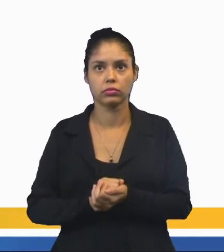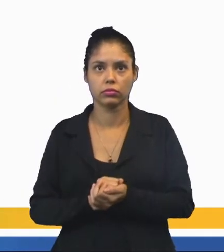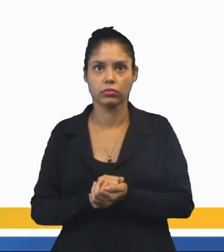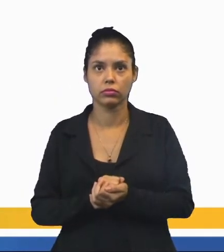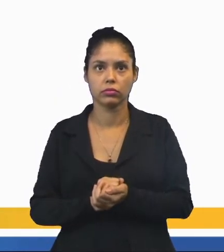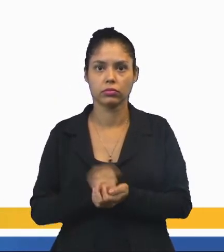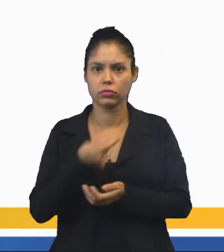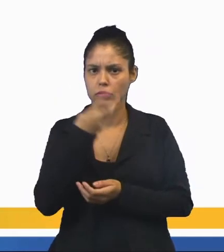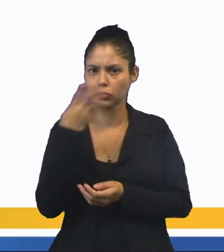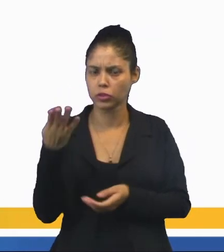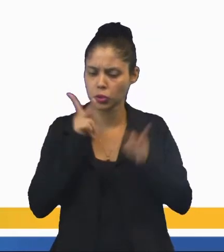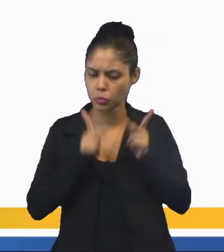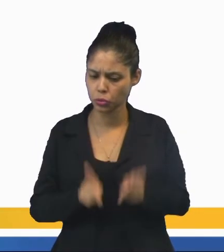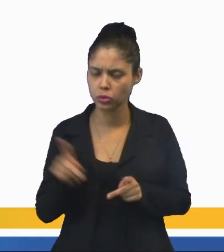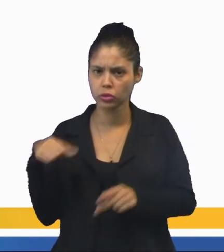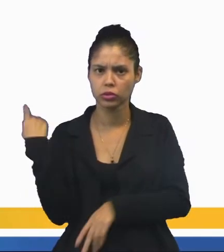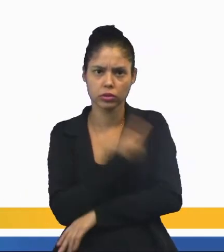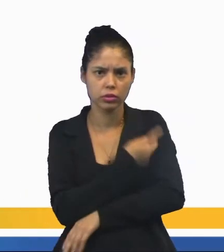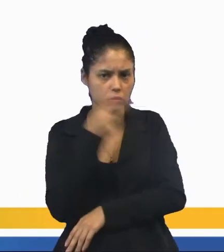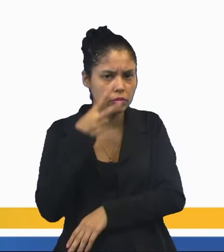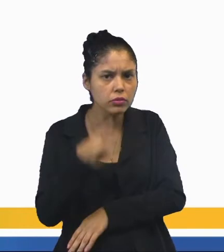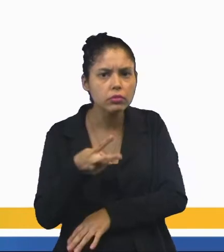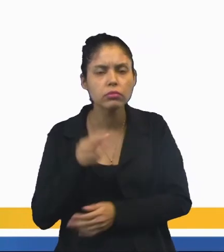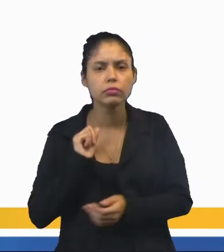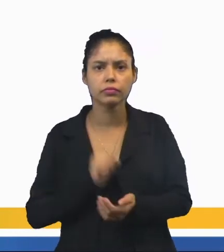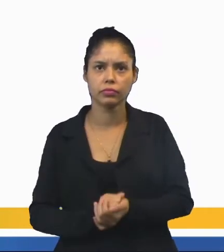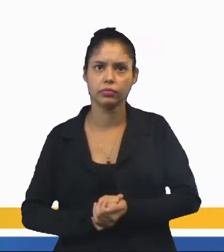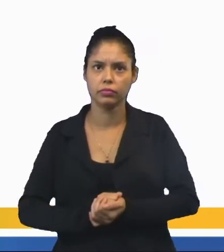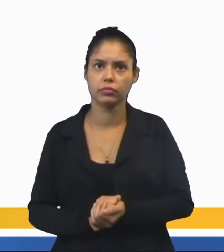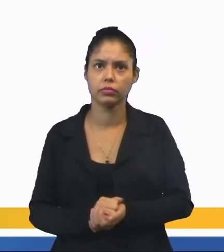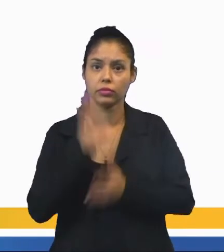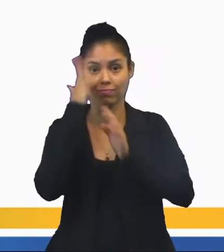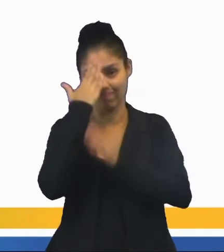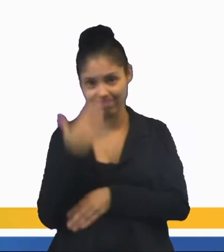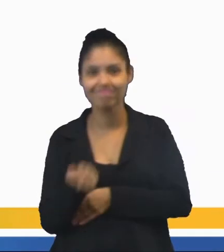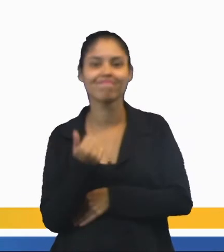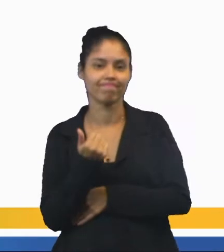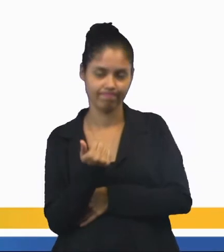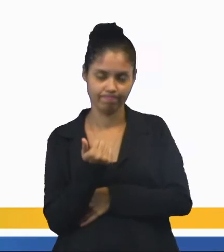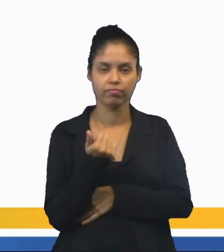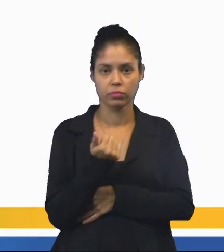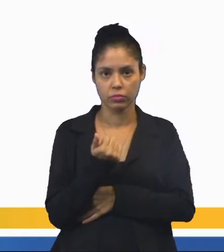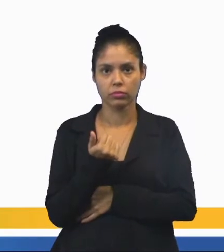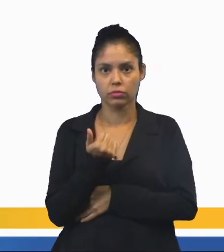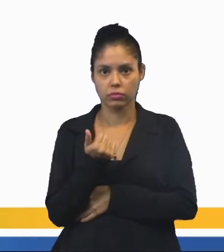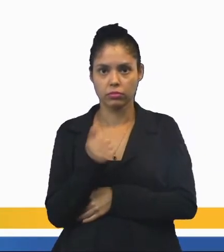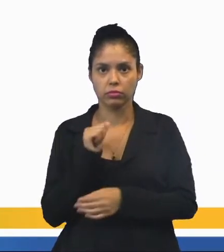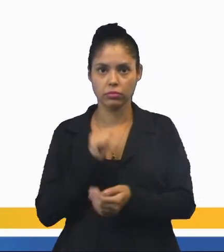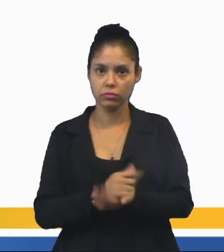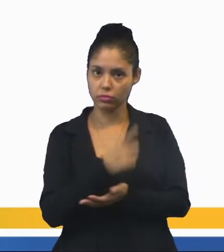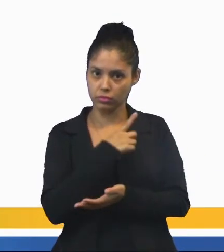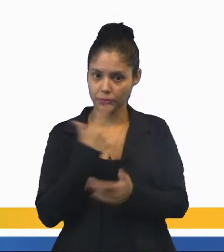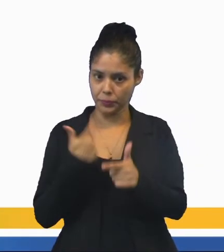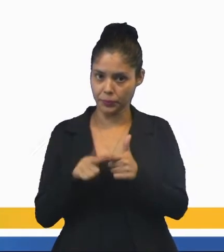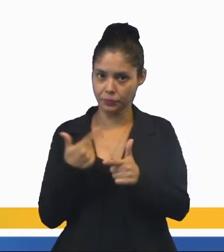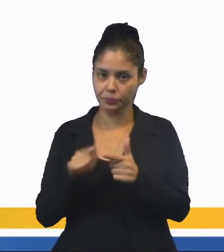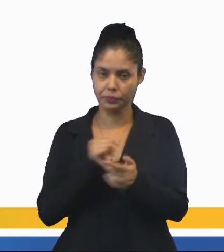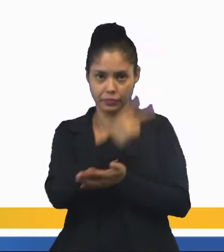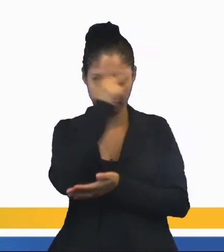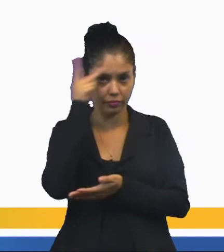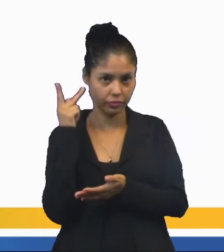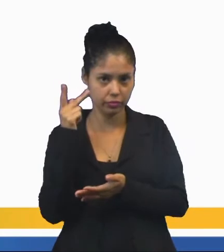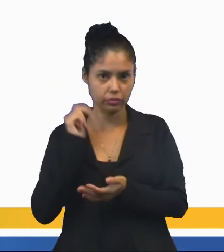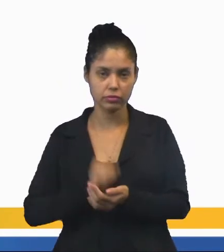Quantos comportamentos a gente vê e que a gente sabe que afetam a